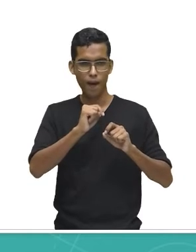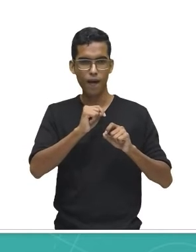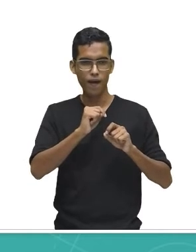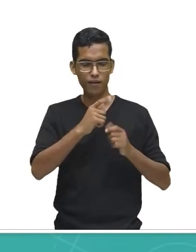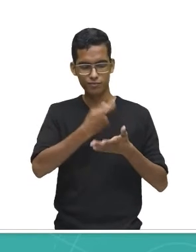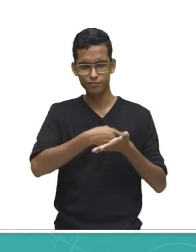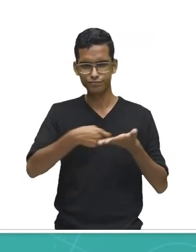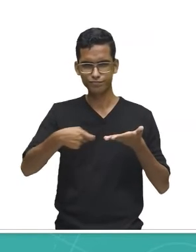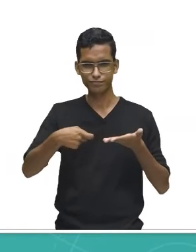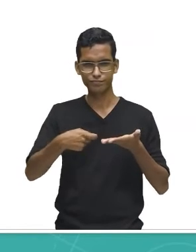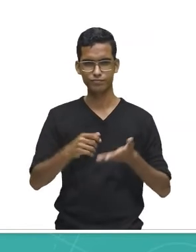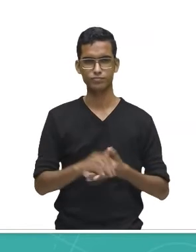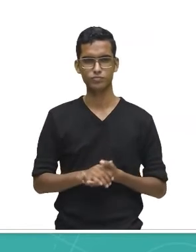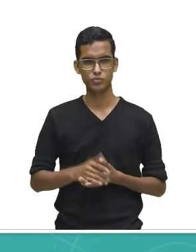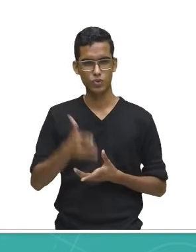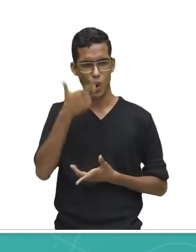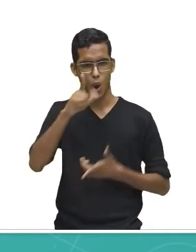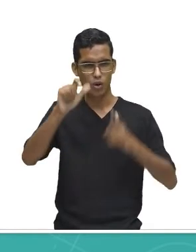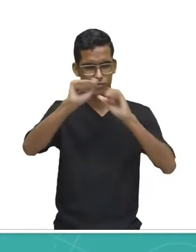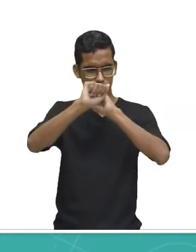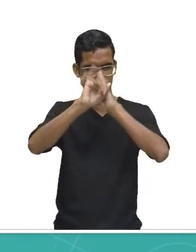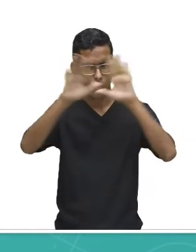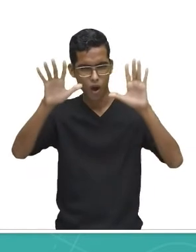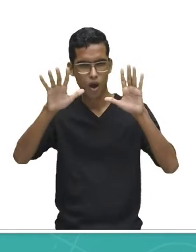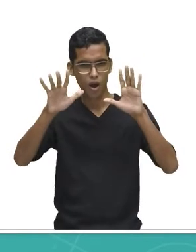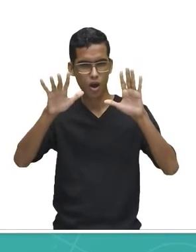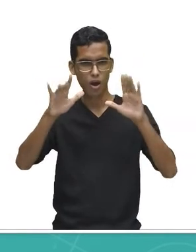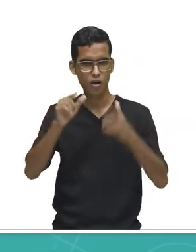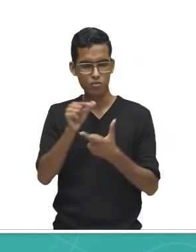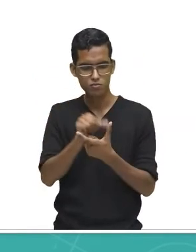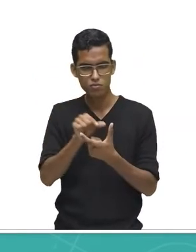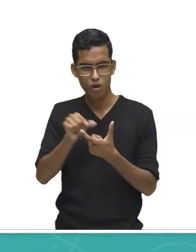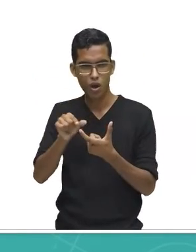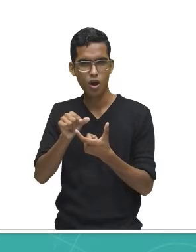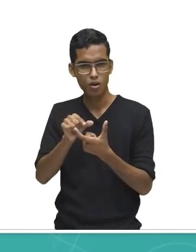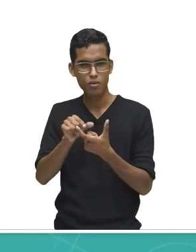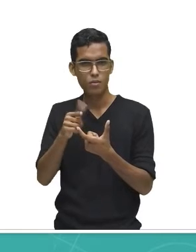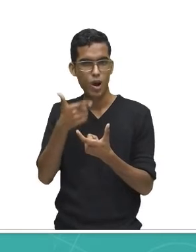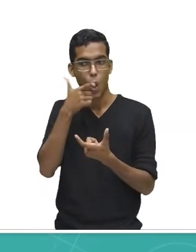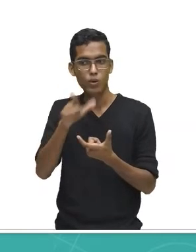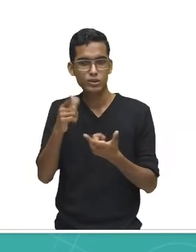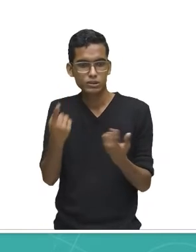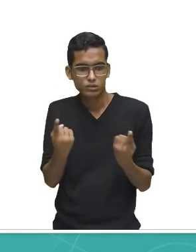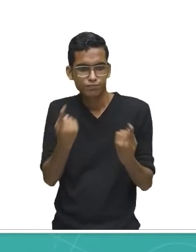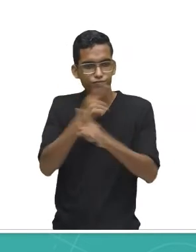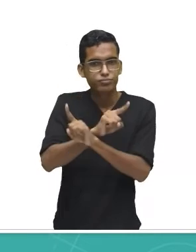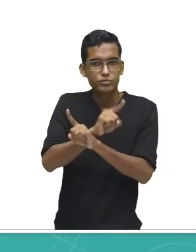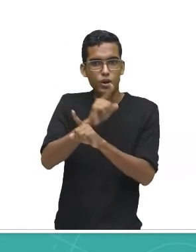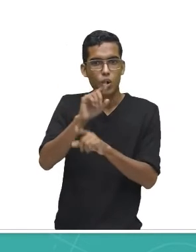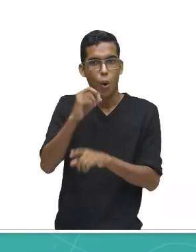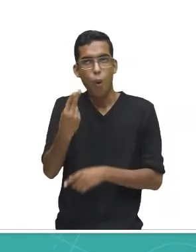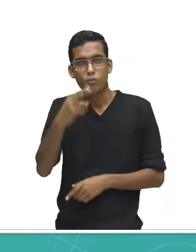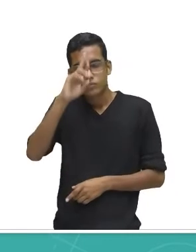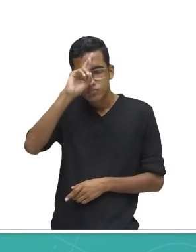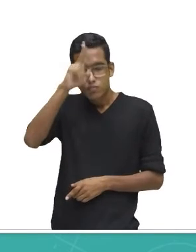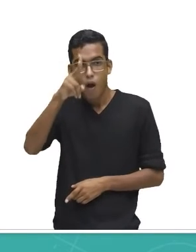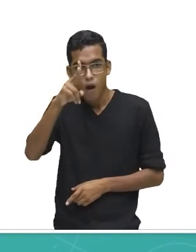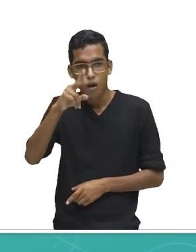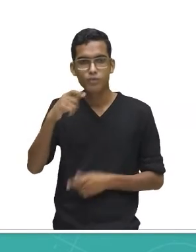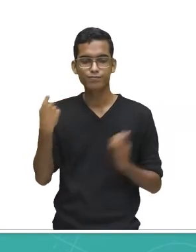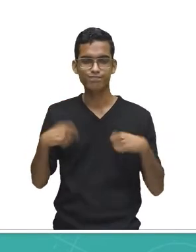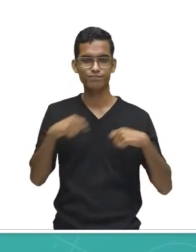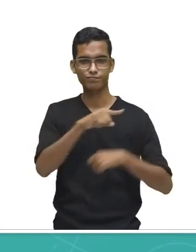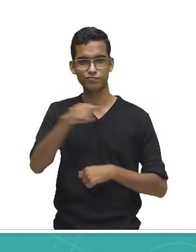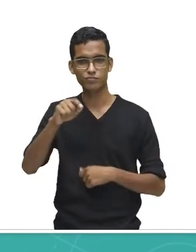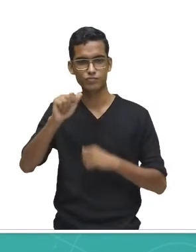a situação da posição da sílaba tônica para não invertermos? Então, é necessário que você compreenda